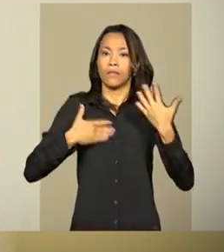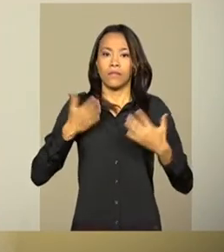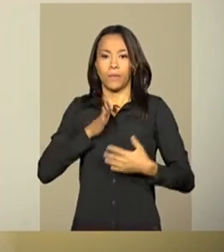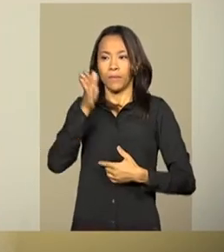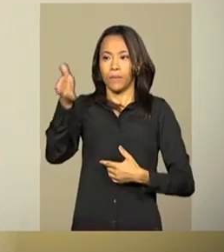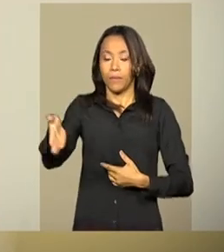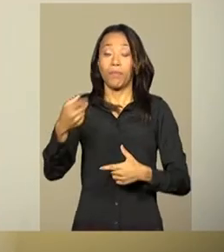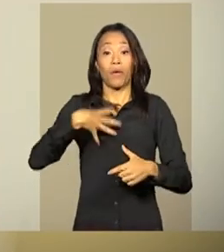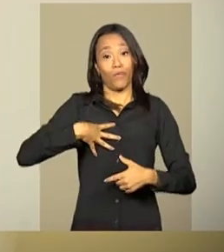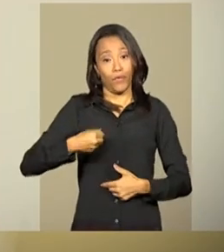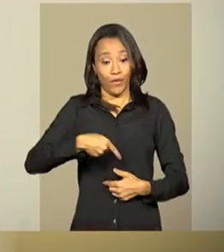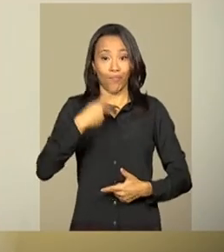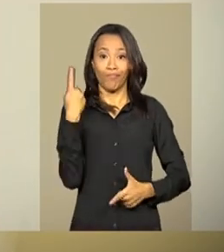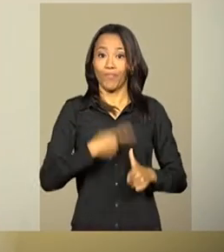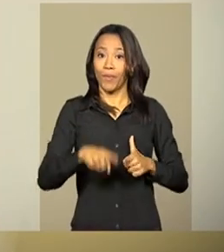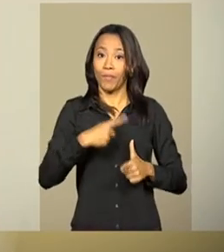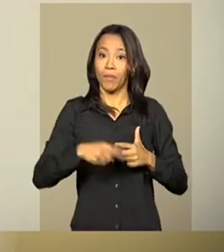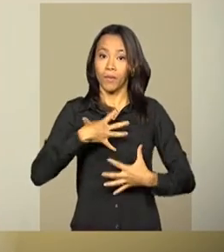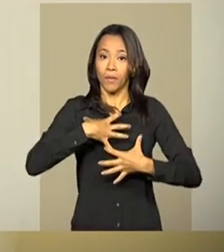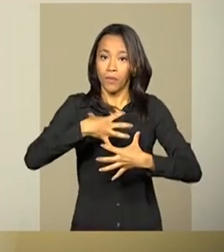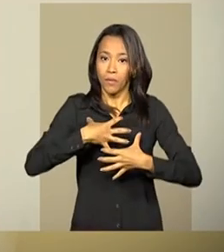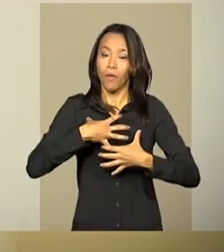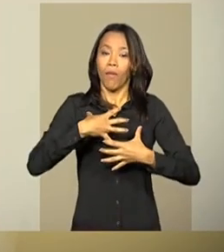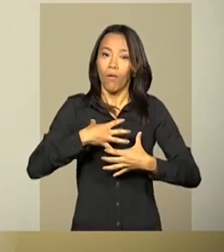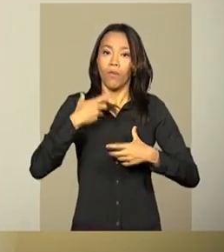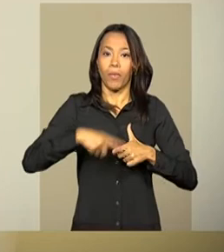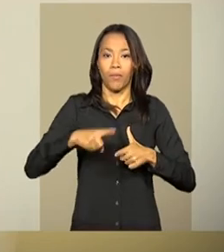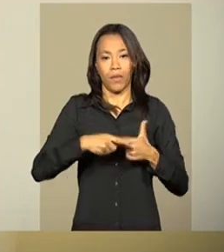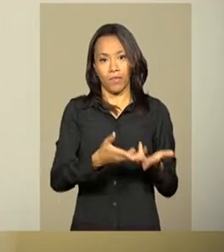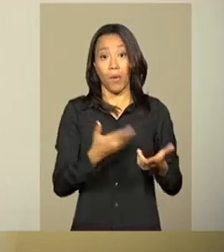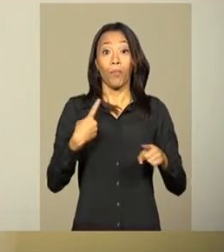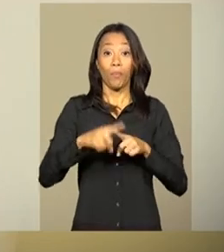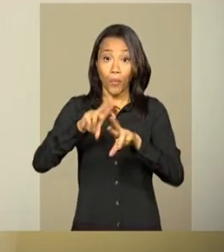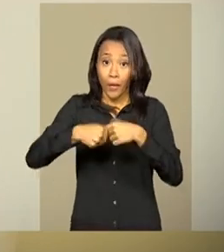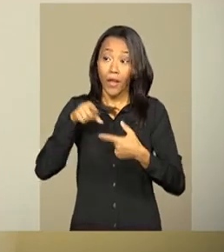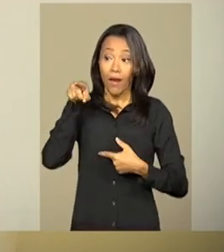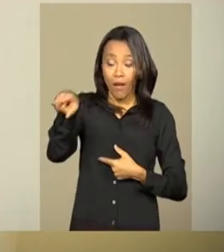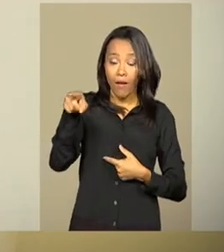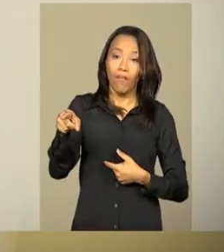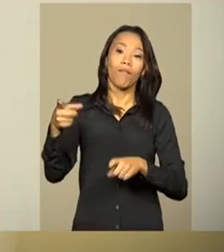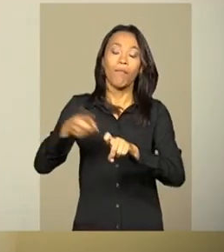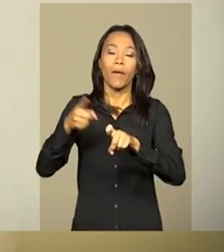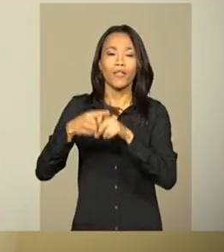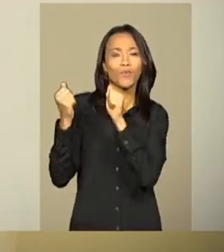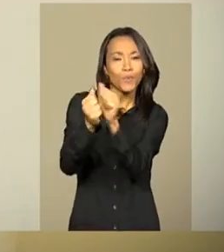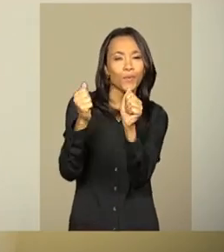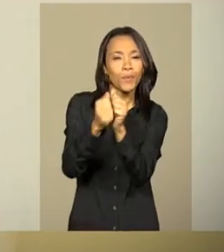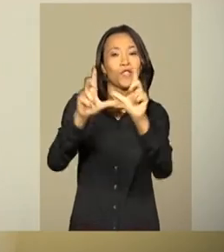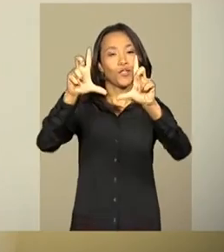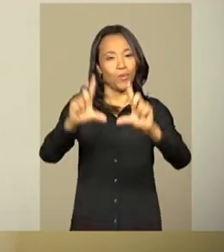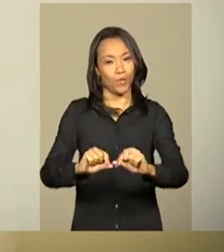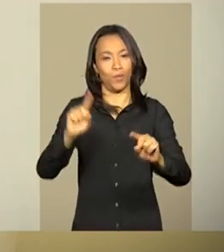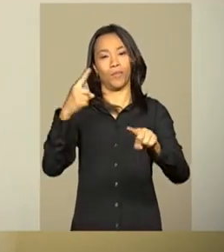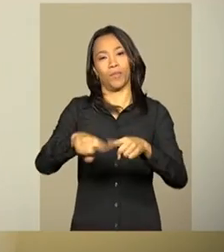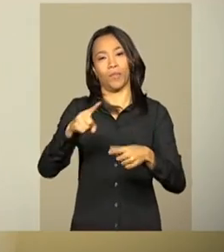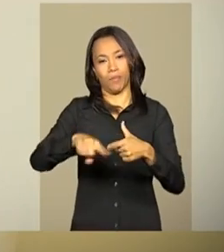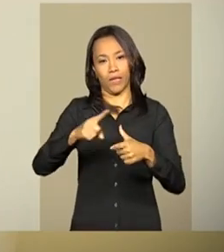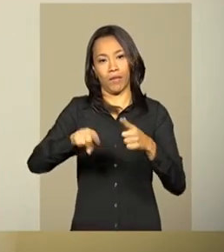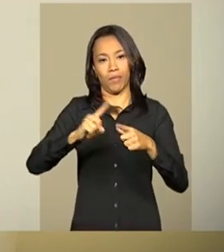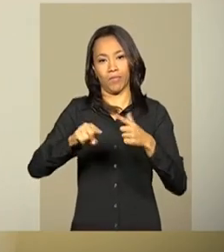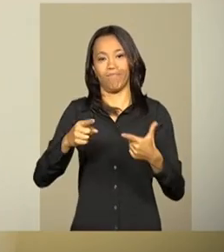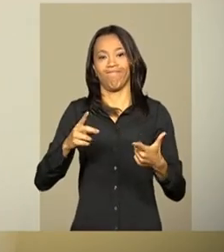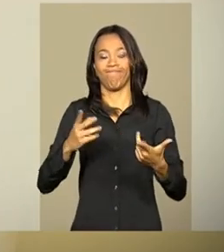emergência para o filho com crise de asma porque o acompanhamento médico lá no posto de saúde diminui o risco de crises